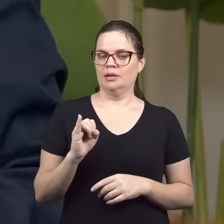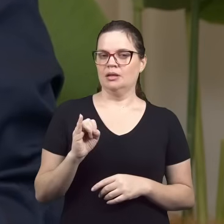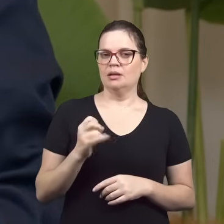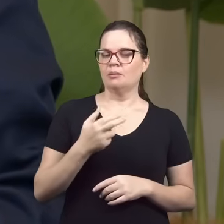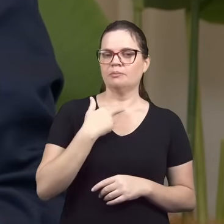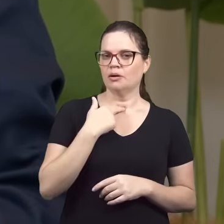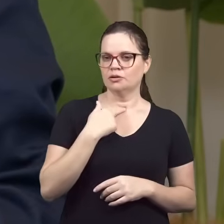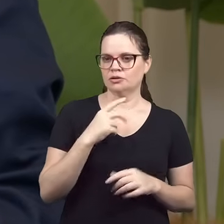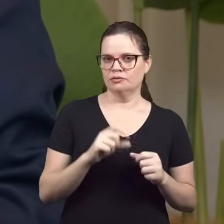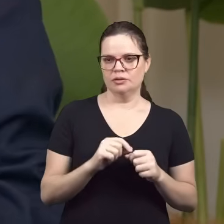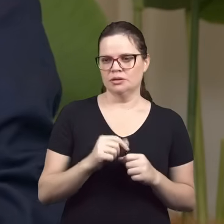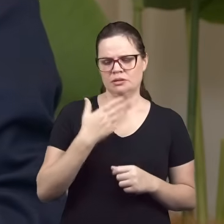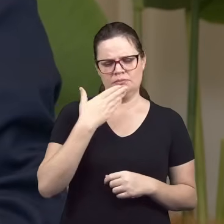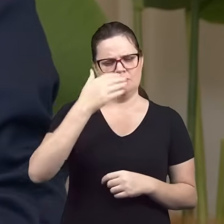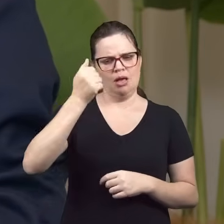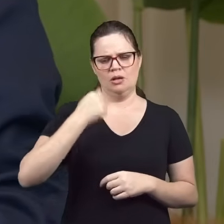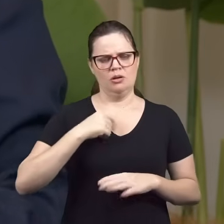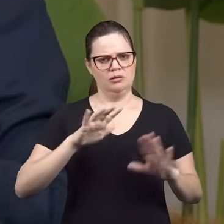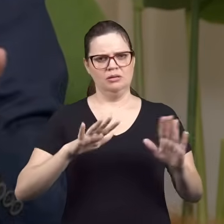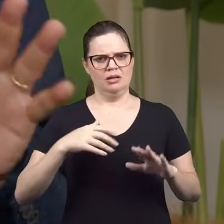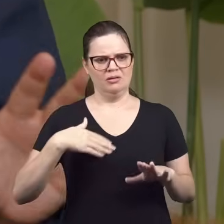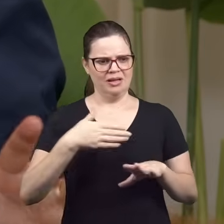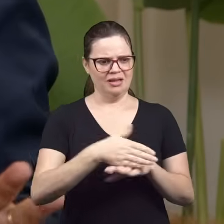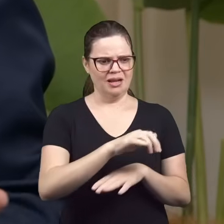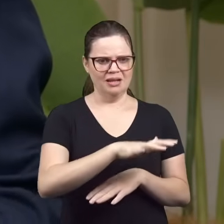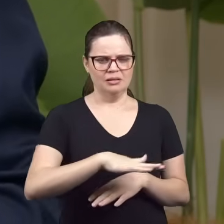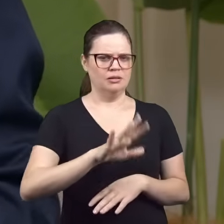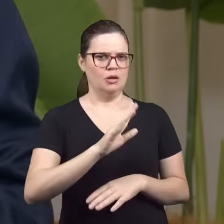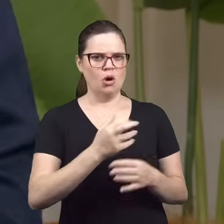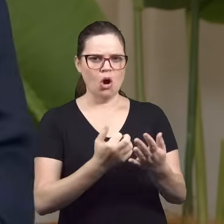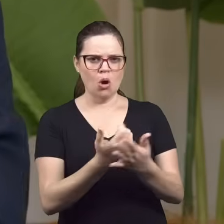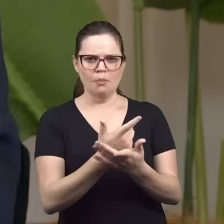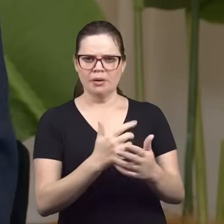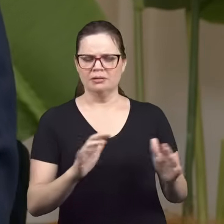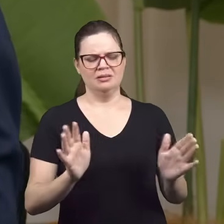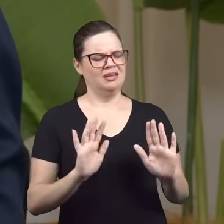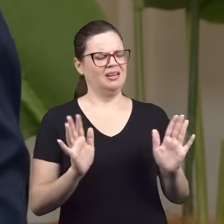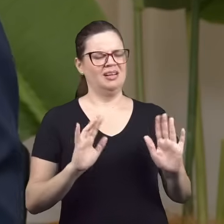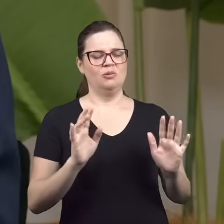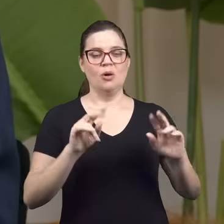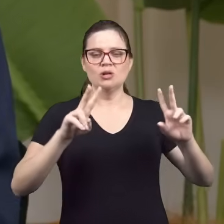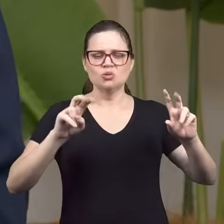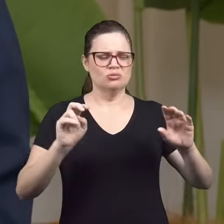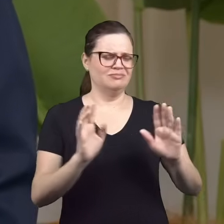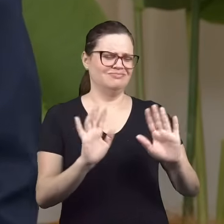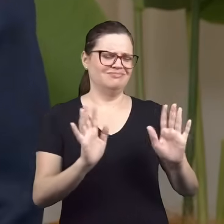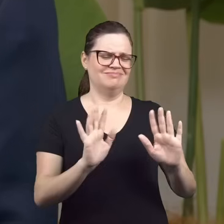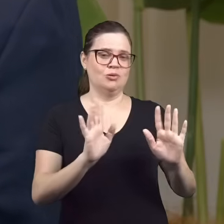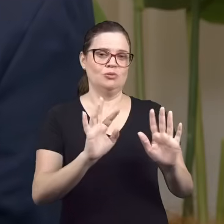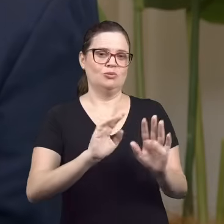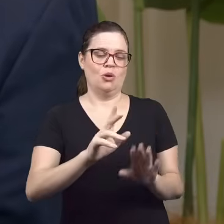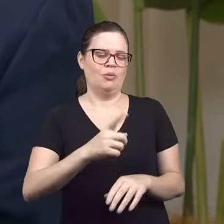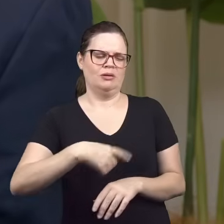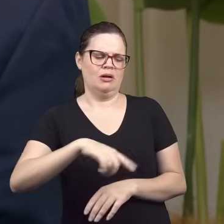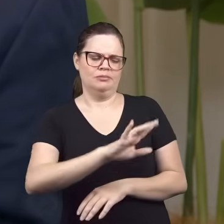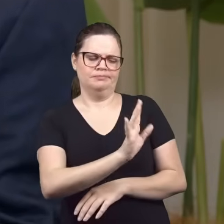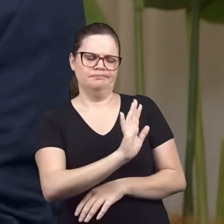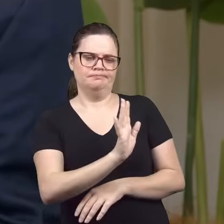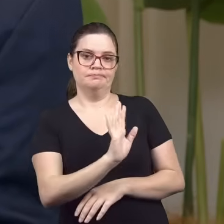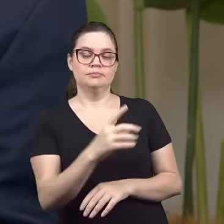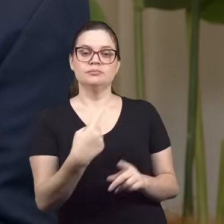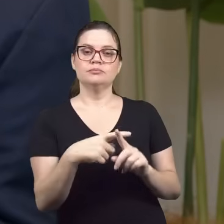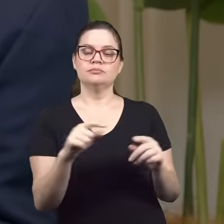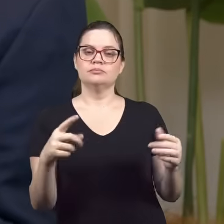vai, nem entra no ambiente, nem compra, nem toca no assunto. Isso aqui não é para nós, não é verdade?